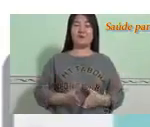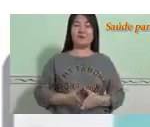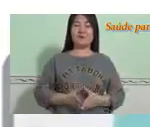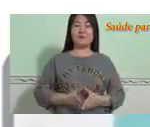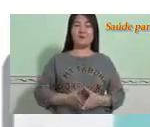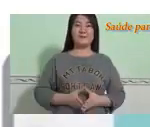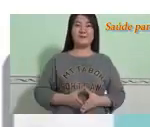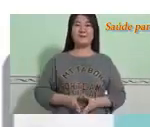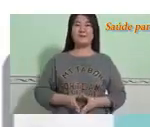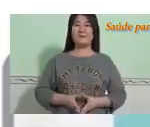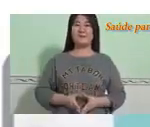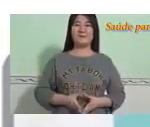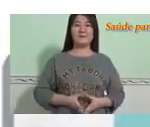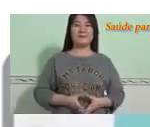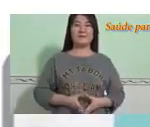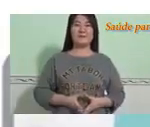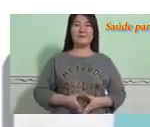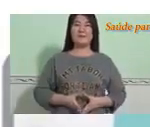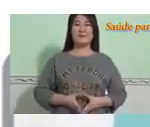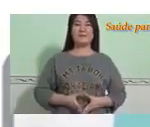NCASDIU, e acento agudo.